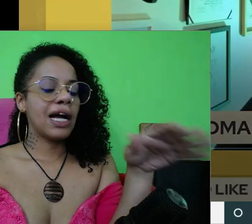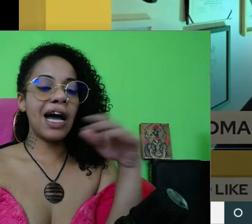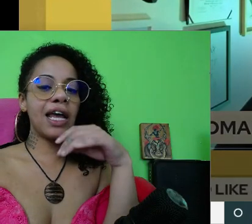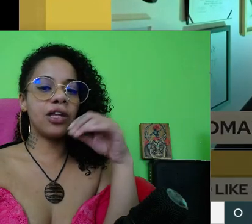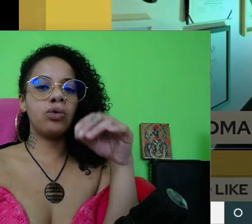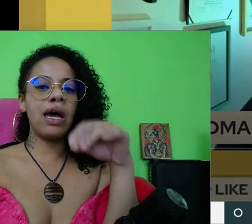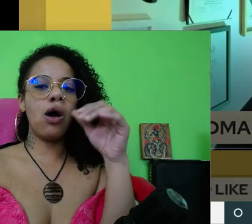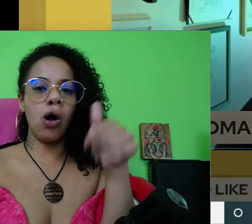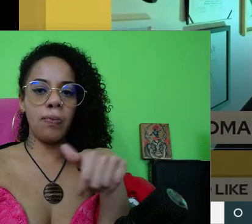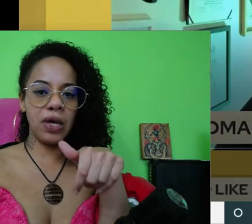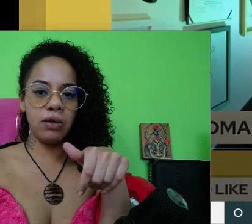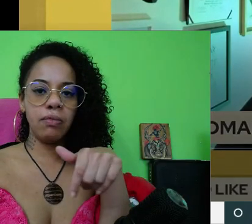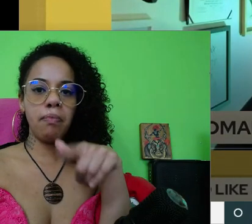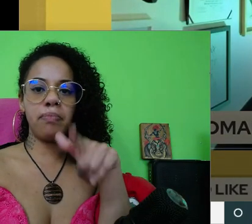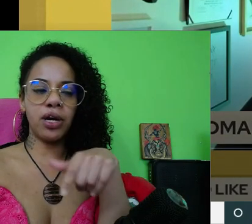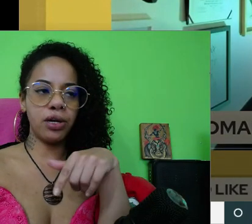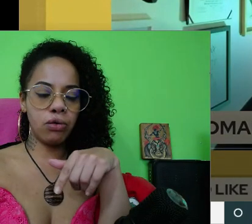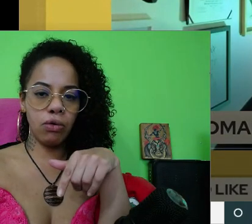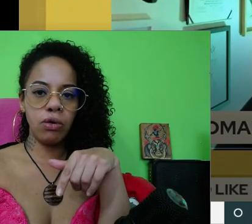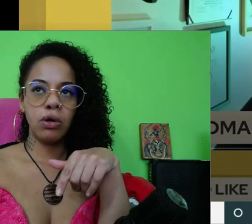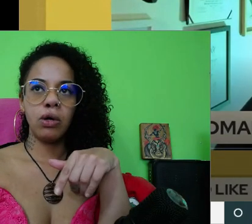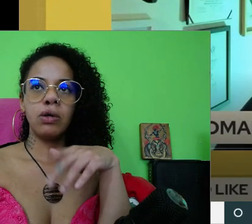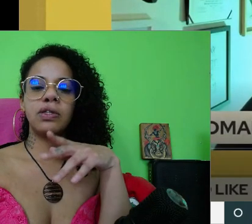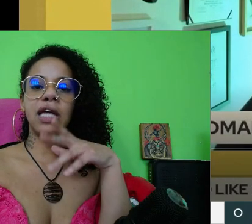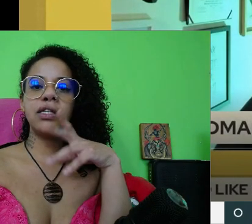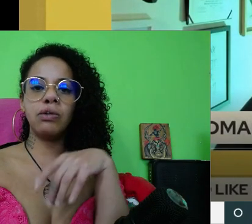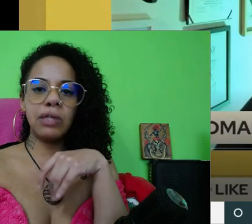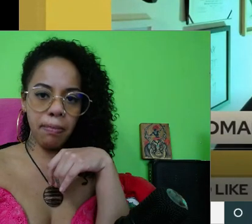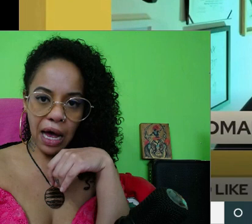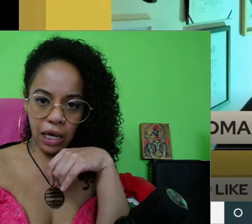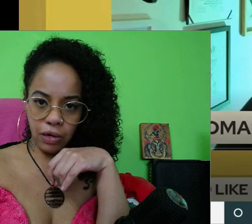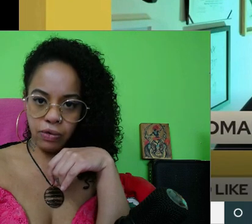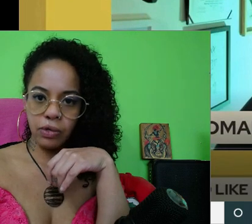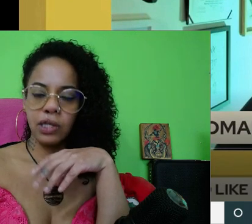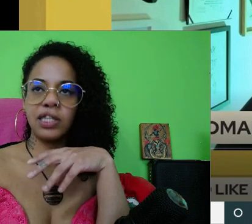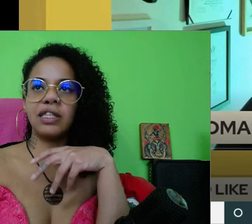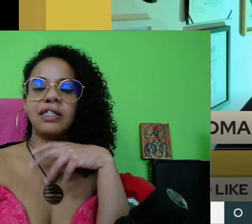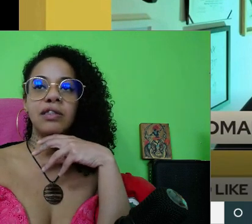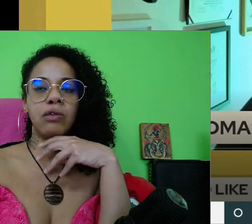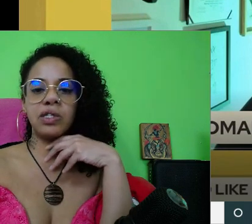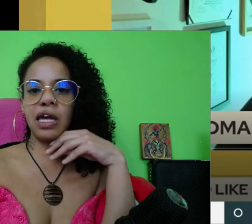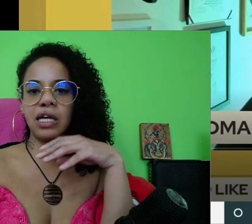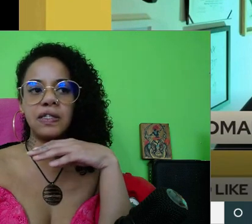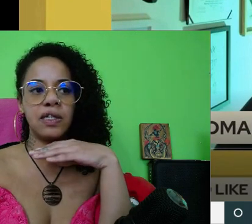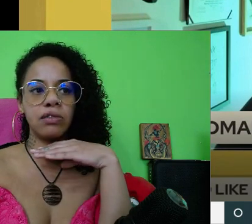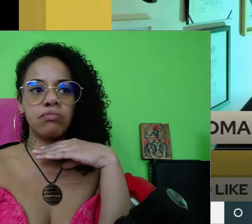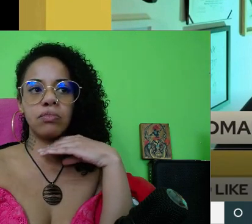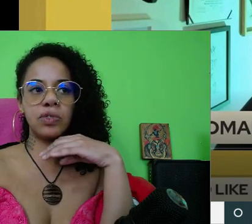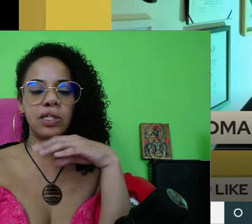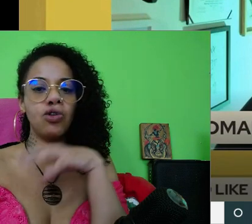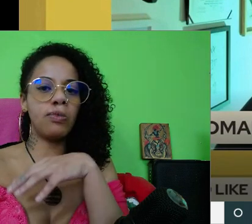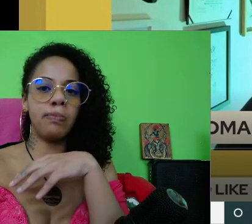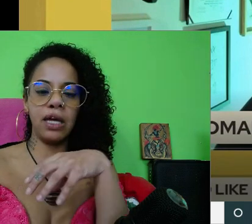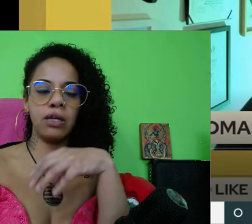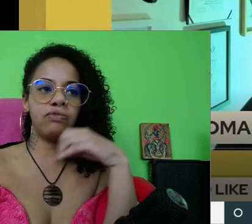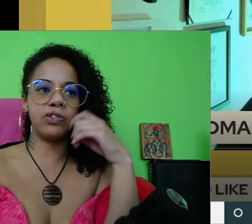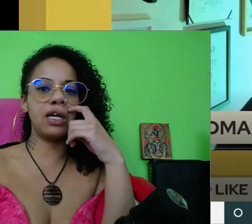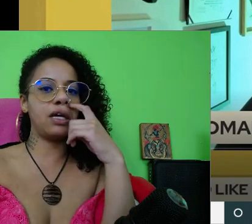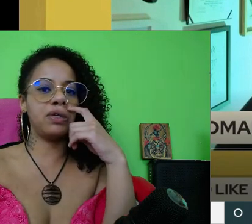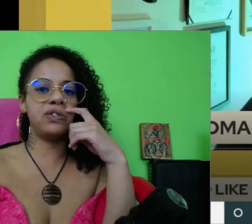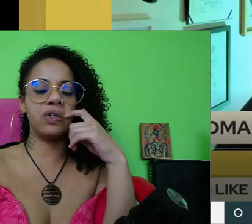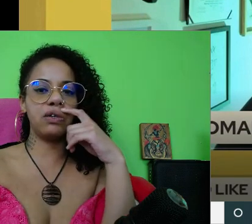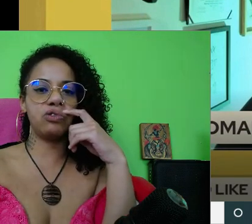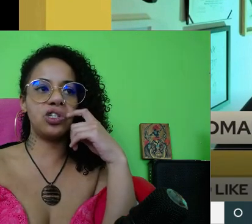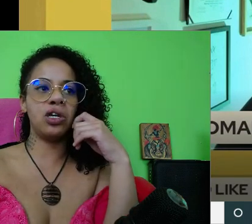cara tu é homem branco tem seu trabalho não sei assim se no momento